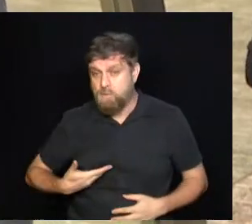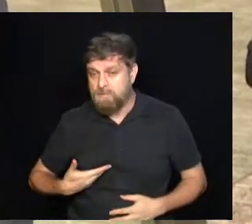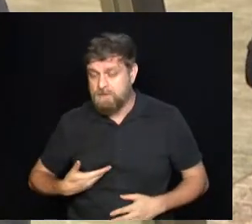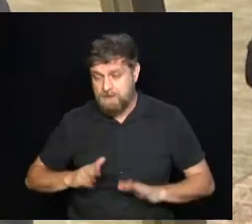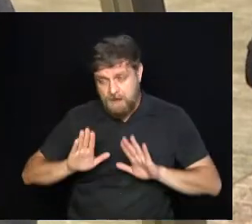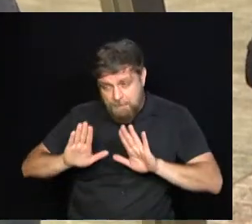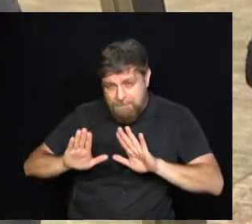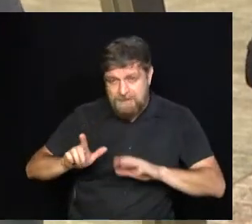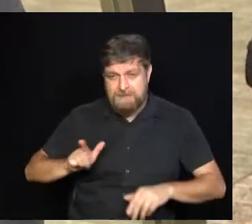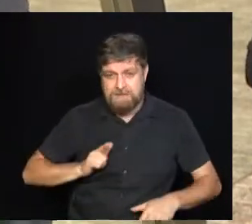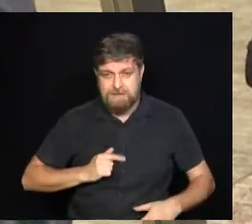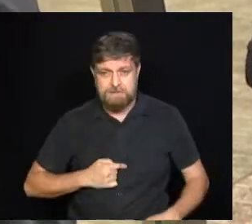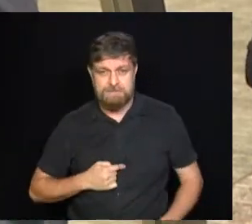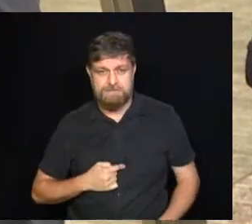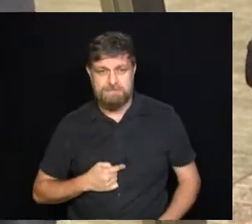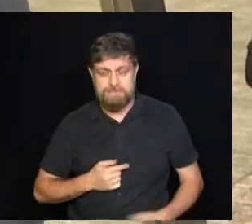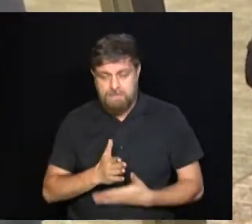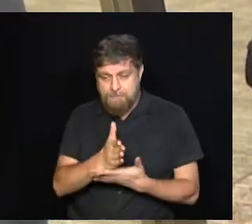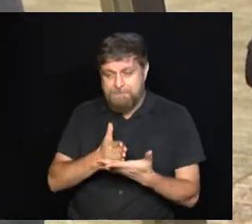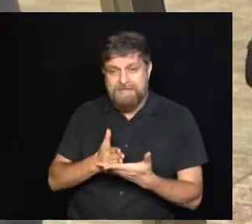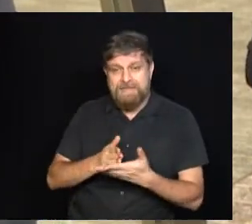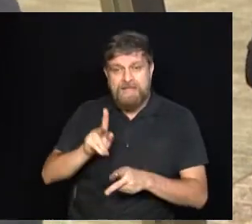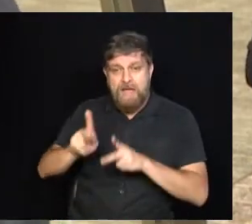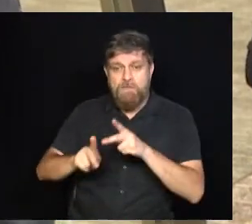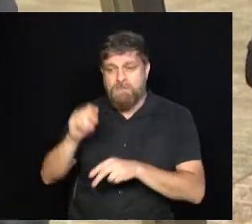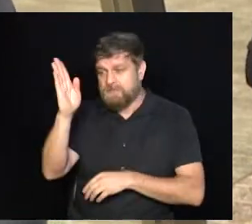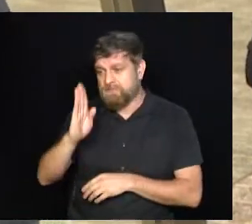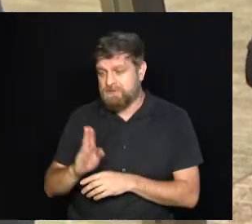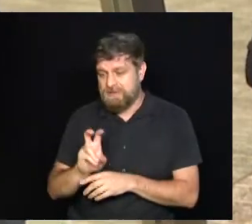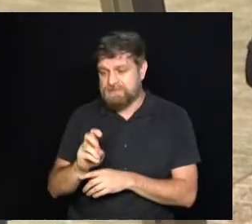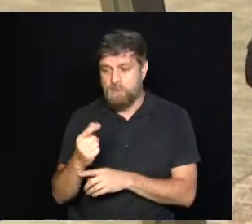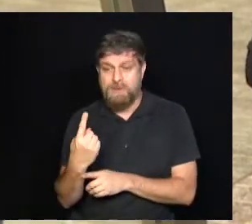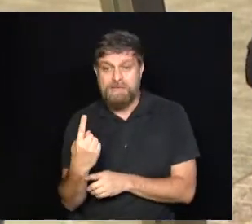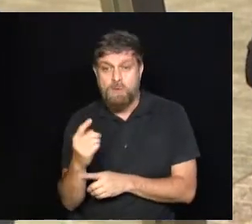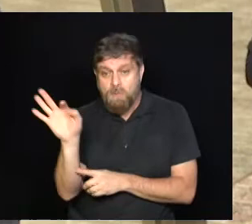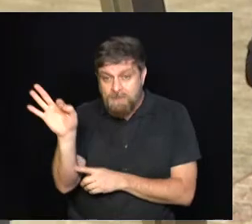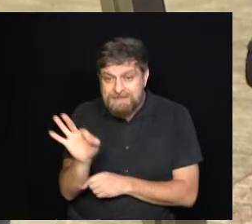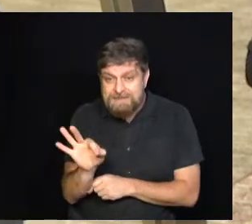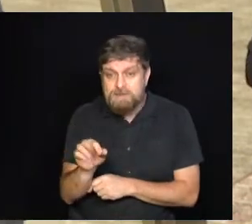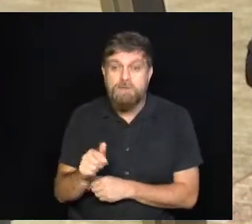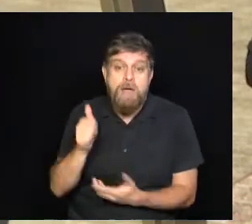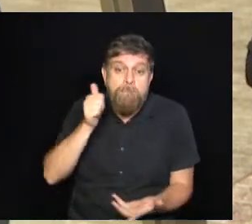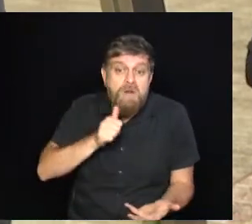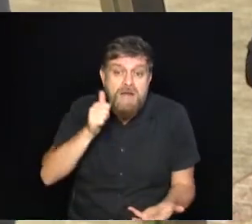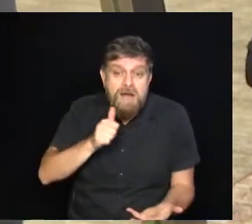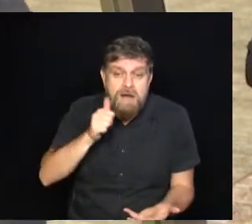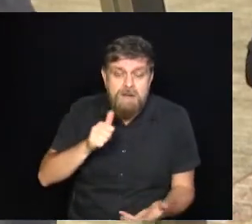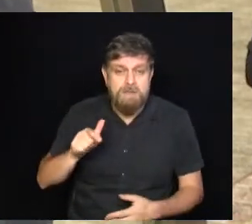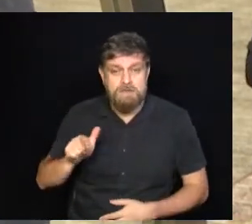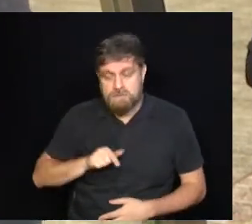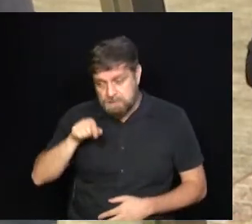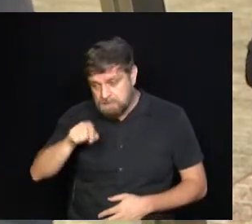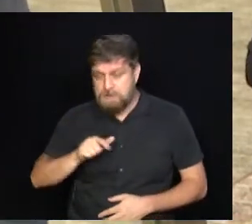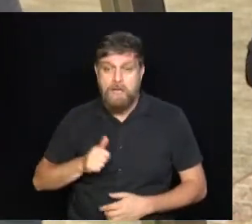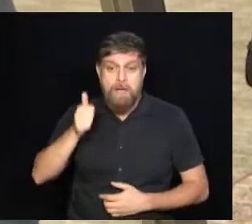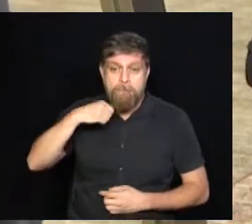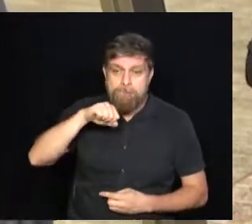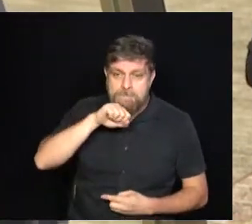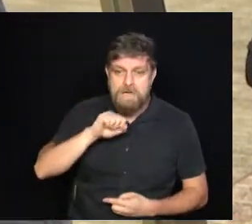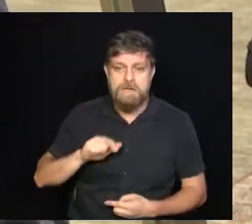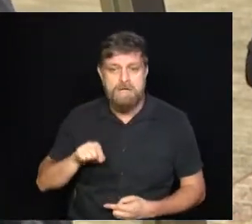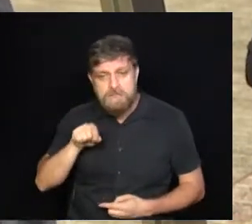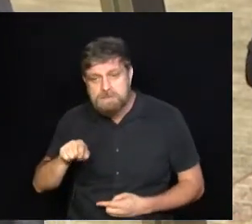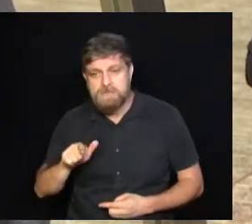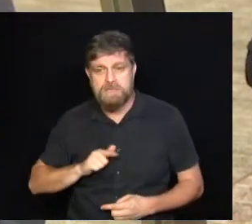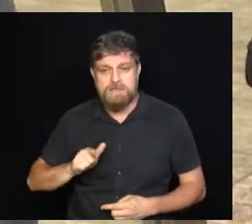pública envolve a metade da população brasileira, 51% da população são de mulheres. As mulheres são mães,